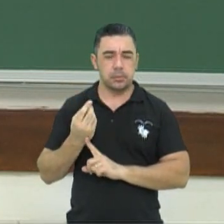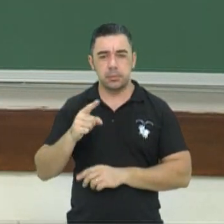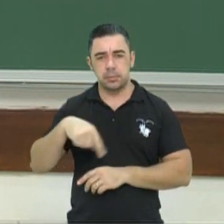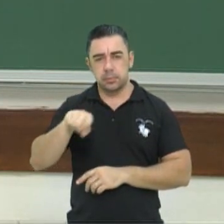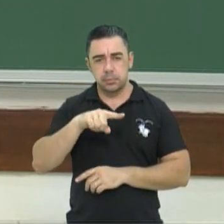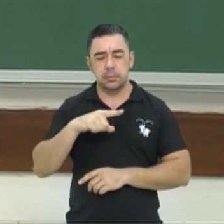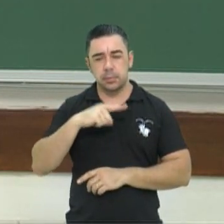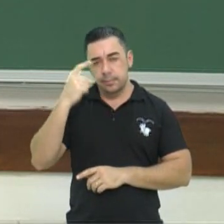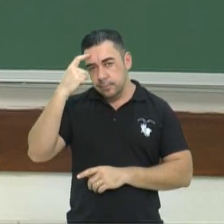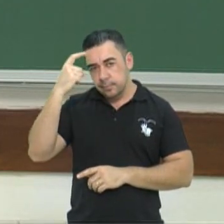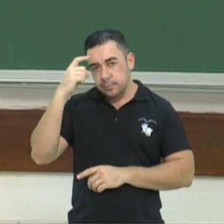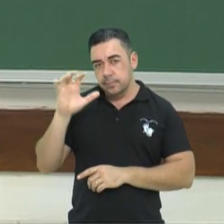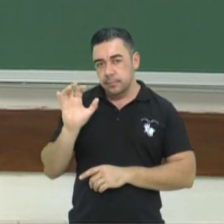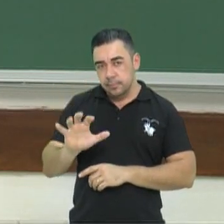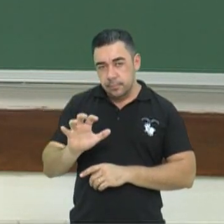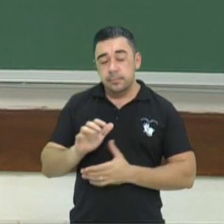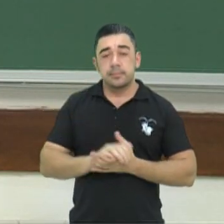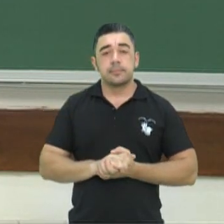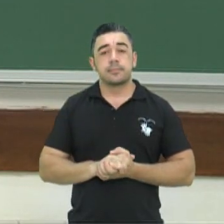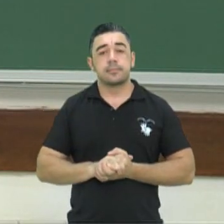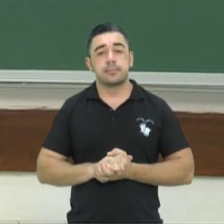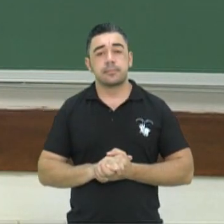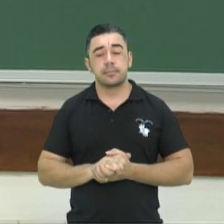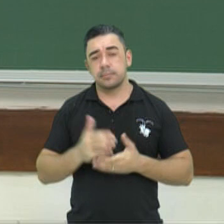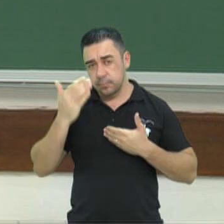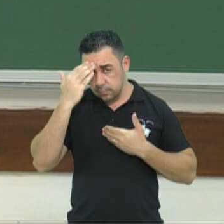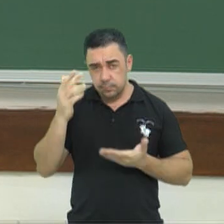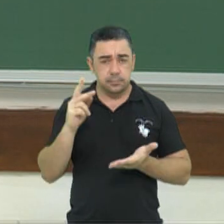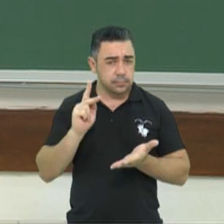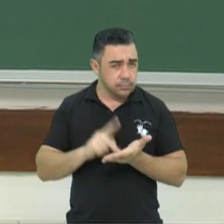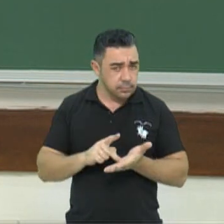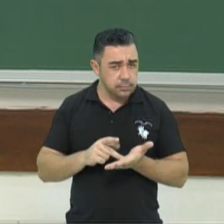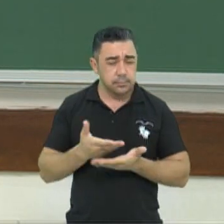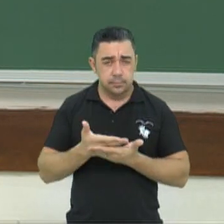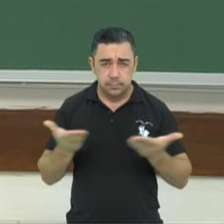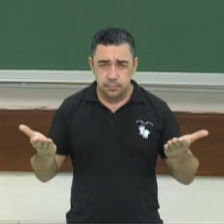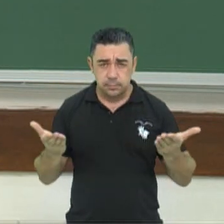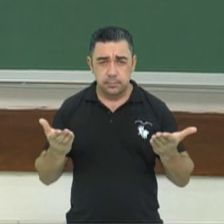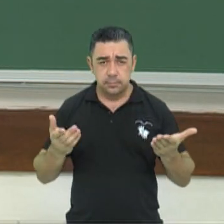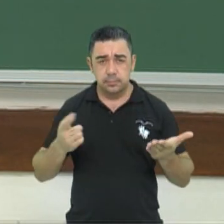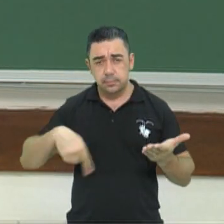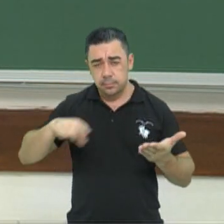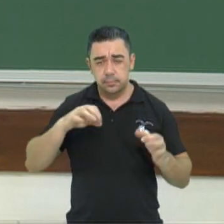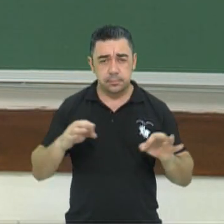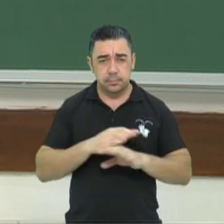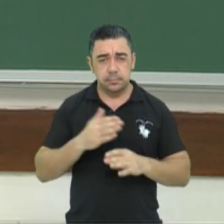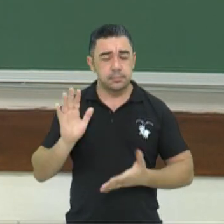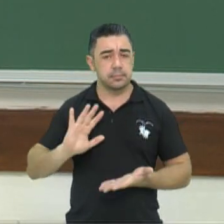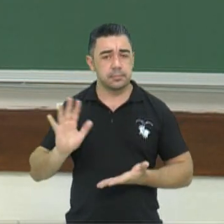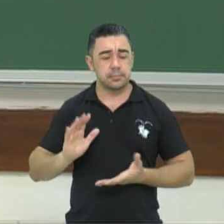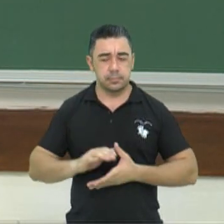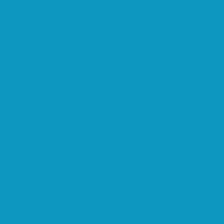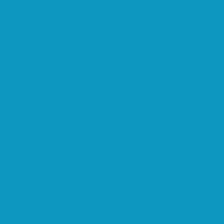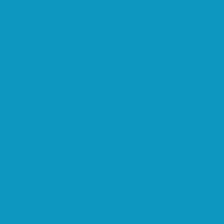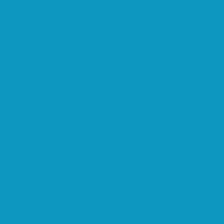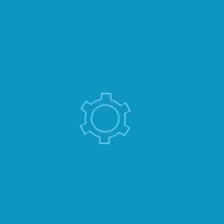esse pensamento, né, e agradecer mesmo de coração e vamos ficando por aqui. Até a próxima.